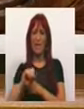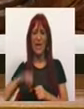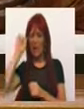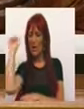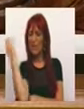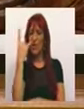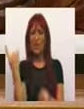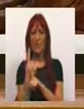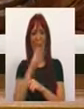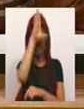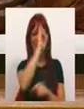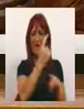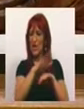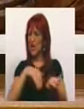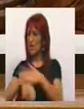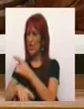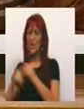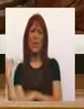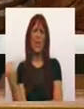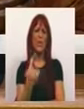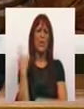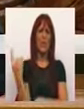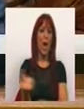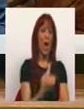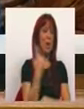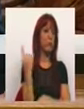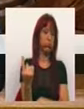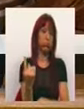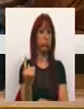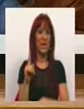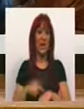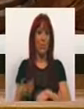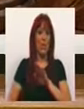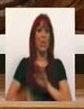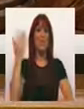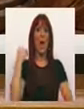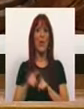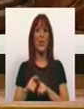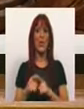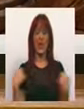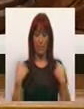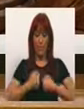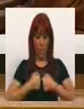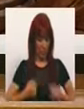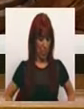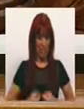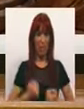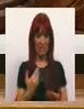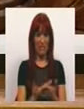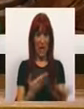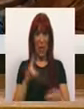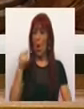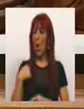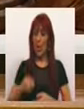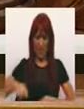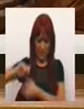parte de vários ministros que vi mudaram que demoraram mais tempo é investir em documentários que eles entregaram do que